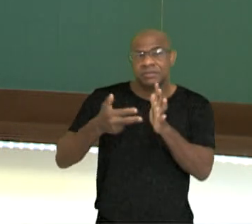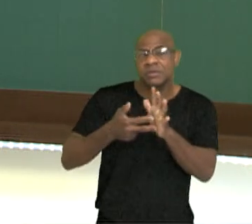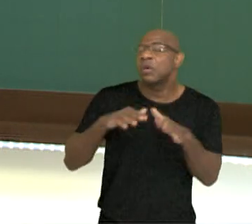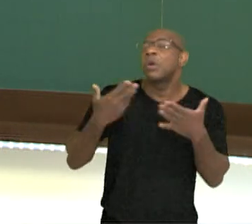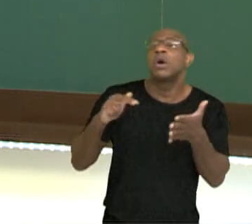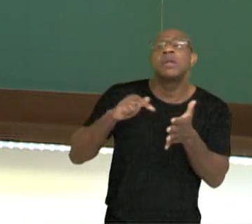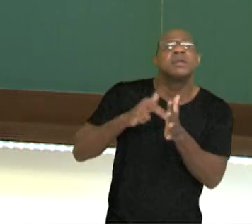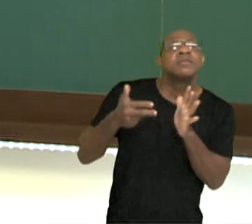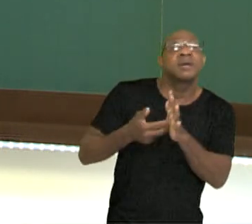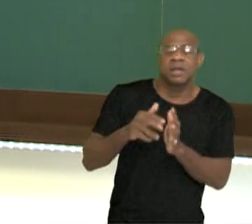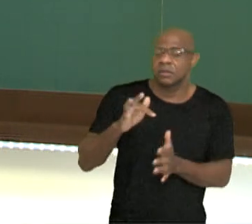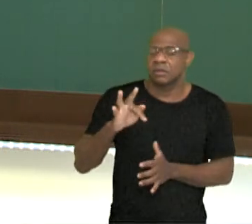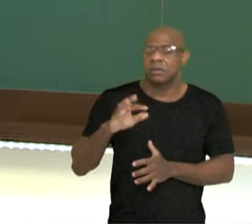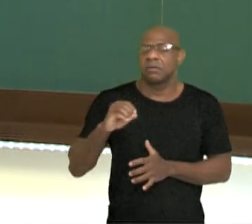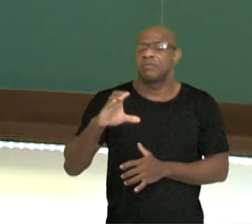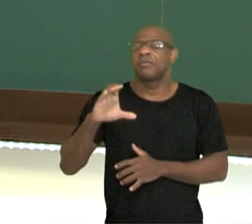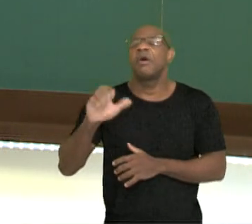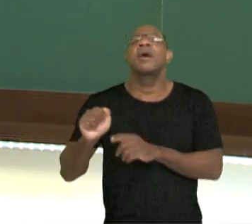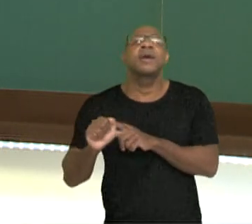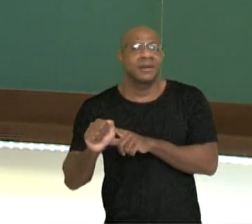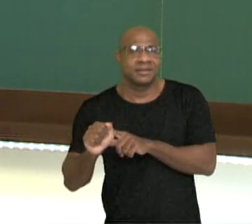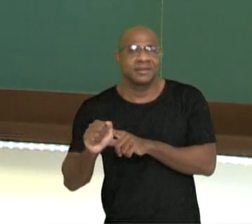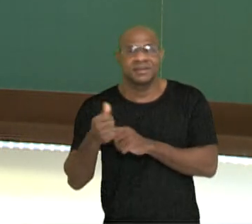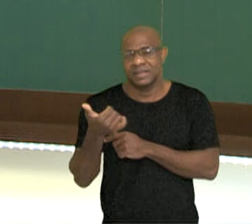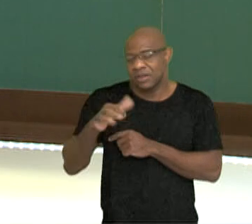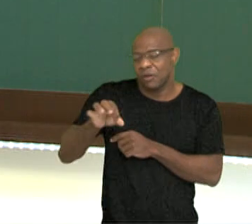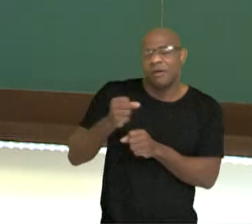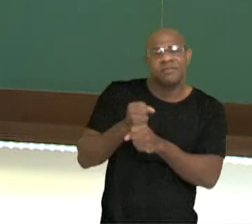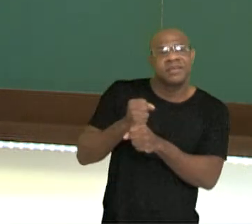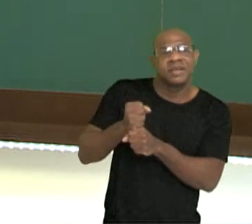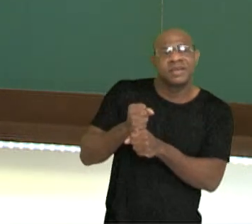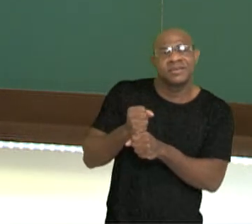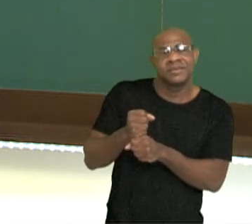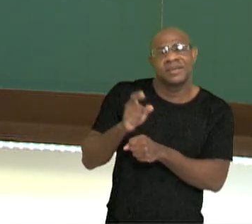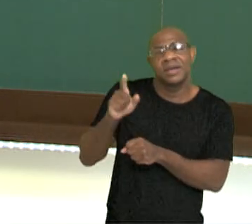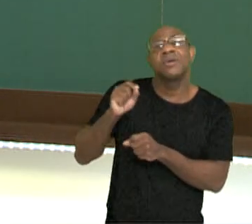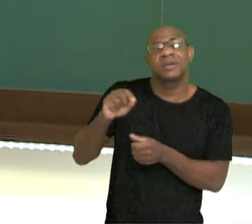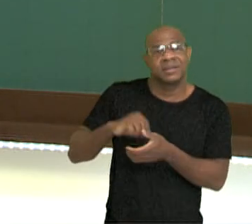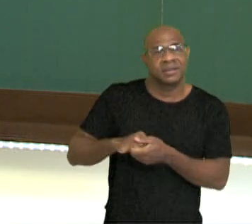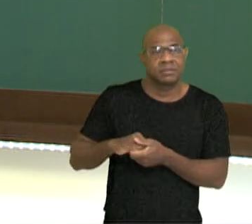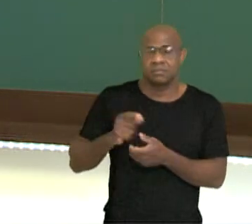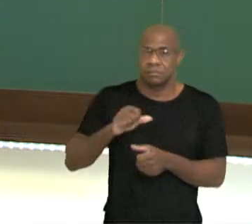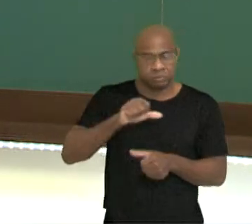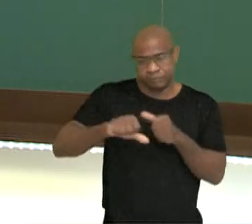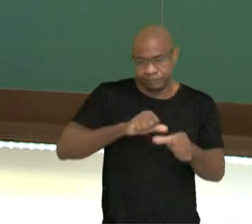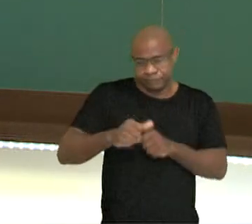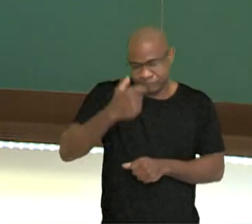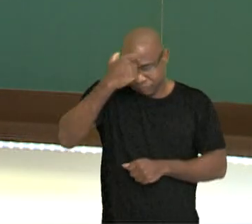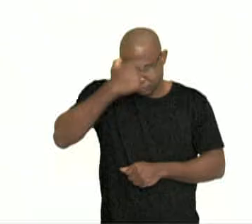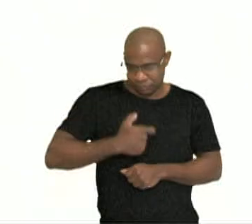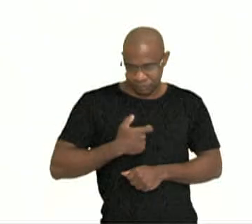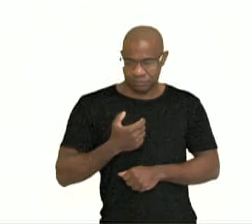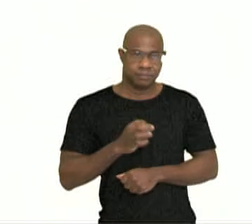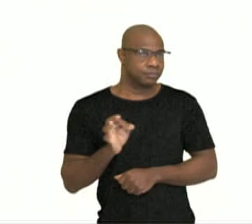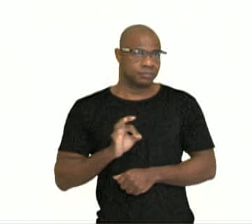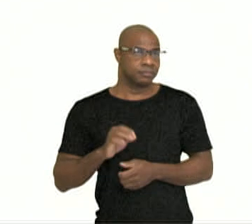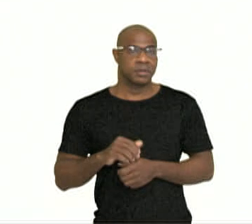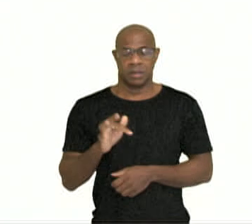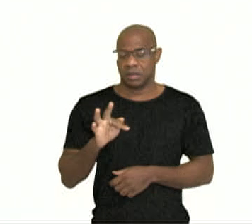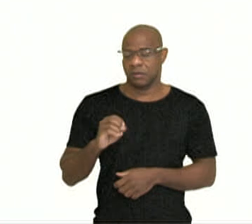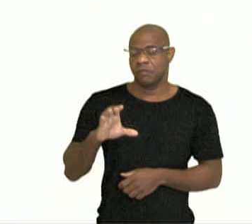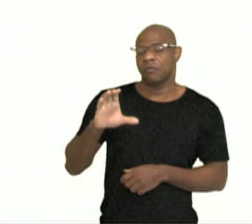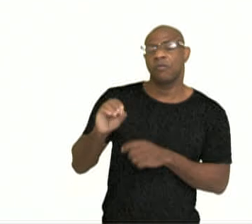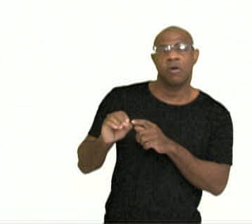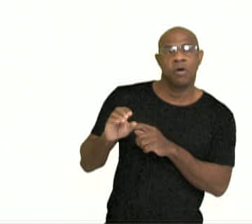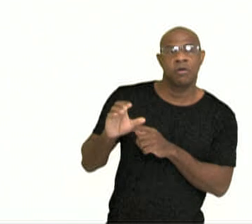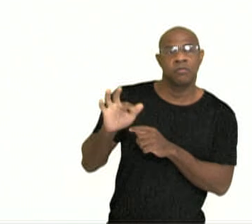é empregada no sentido literal, né? Ninguém se transforma em pessoa, em um ser humano depois de ser uma foca, né? Foca é